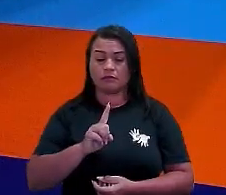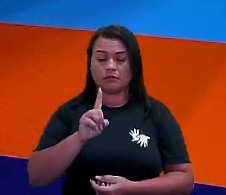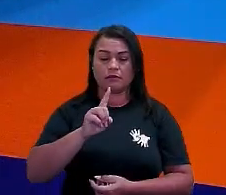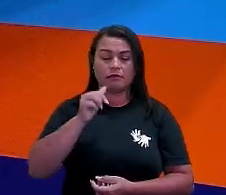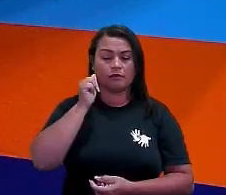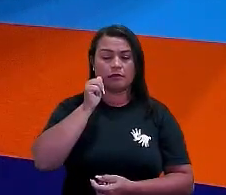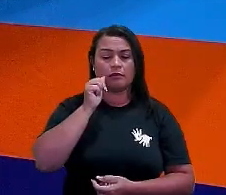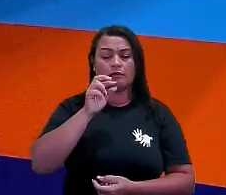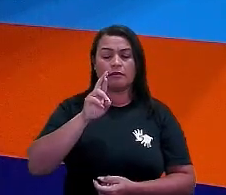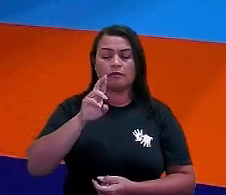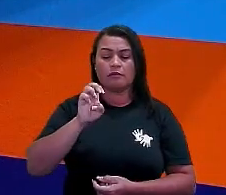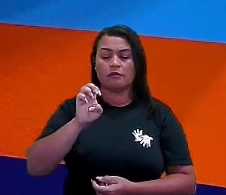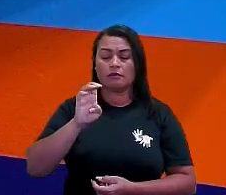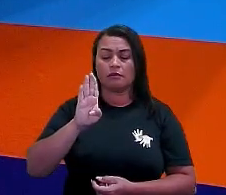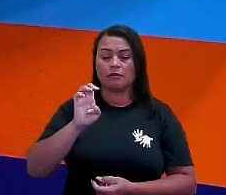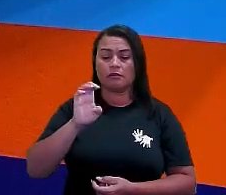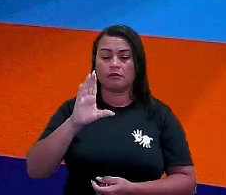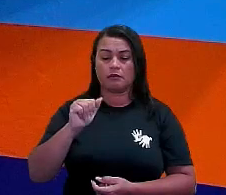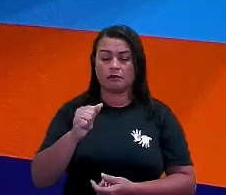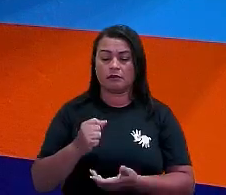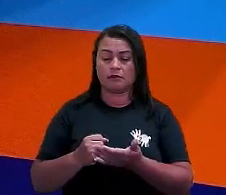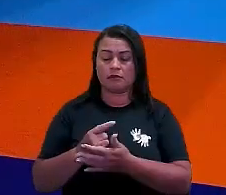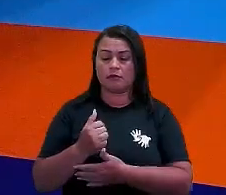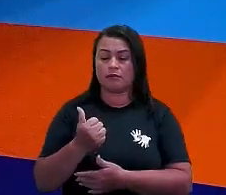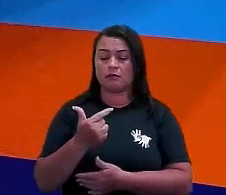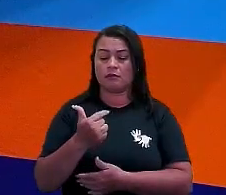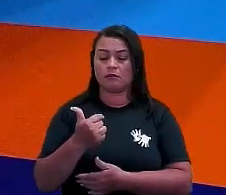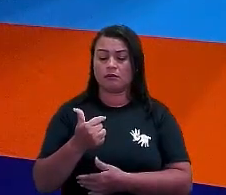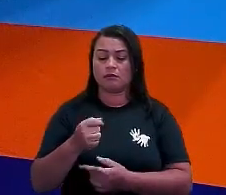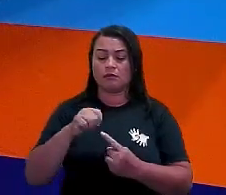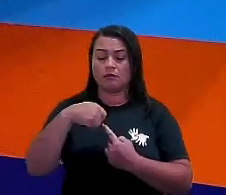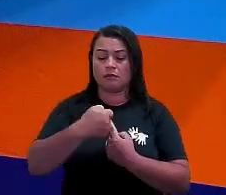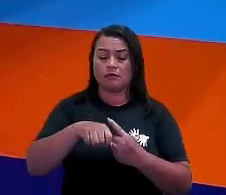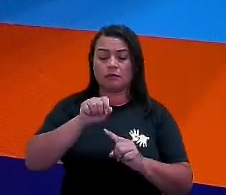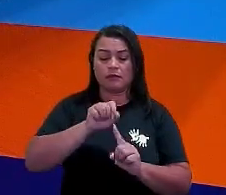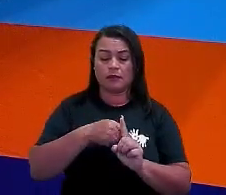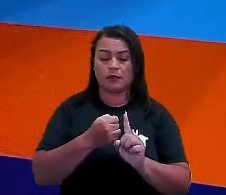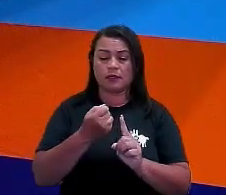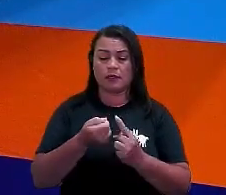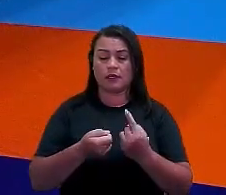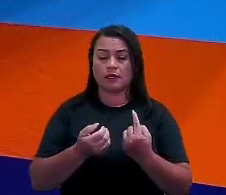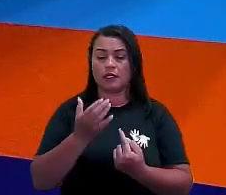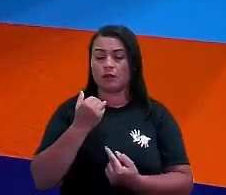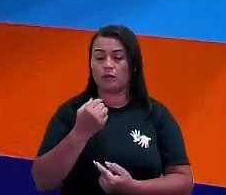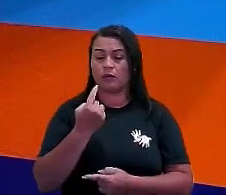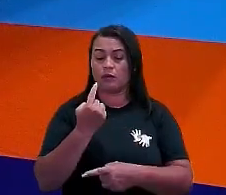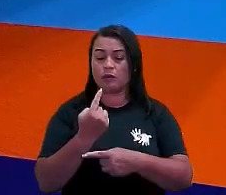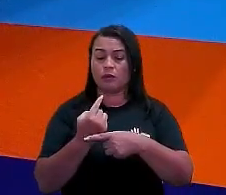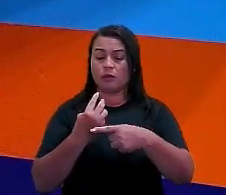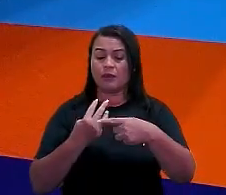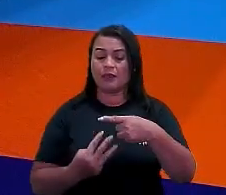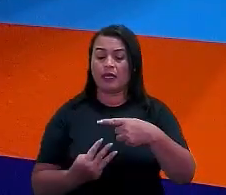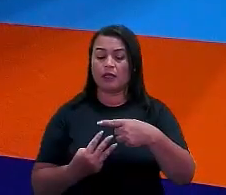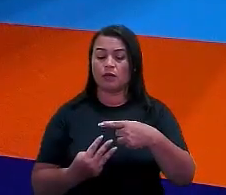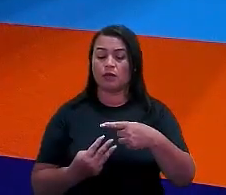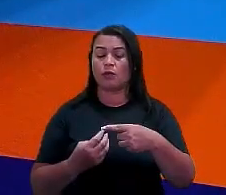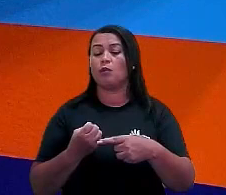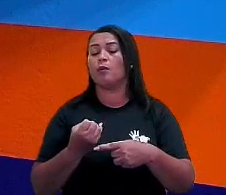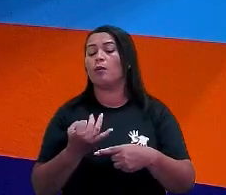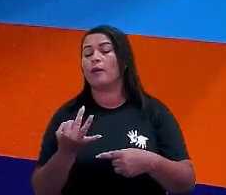Rebeca comprou 1 dúzia de bananas e consumiu 1/3 delas. Quantas